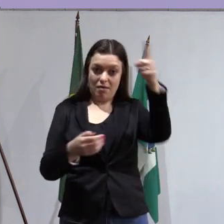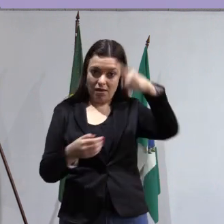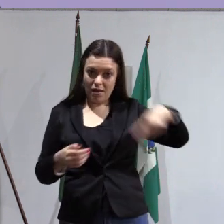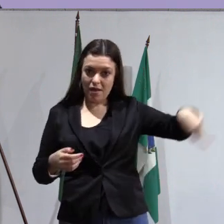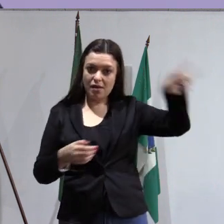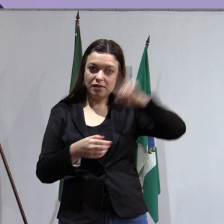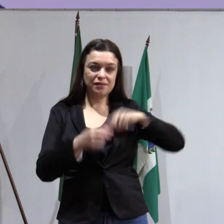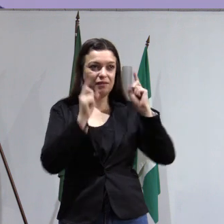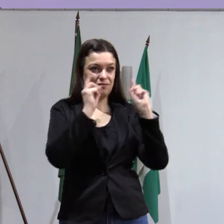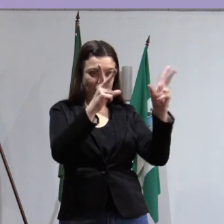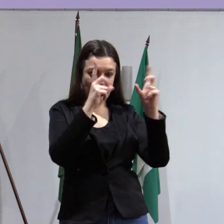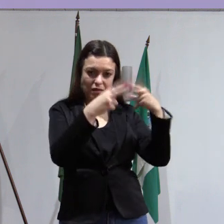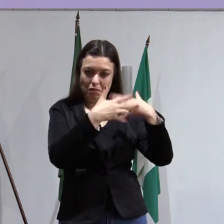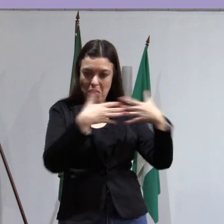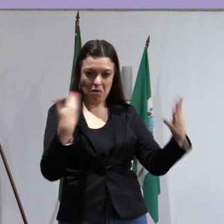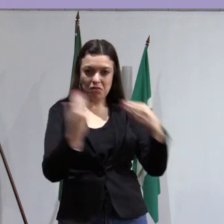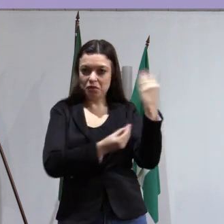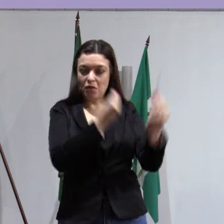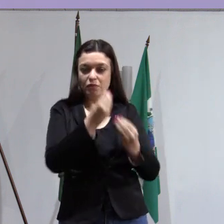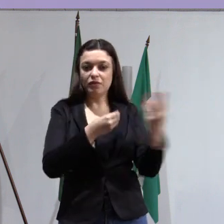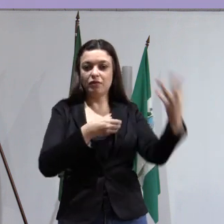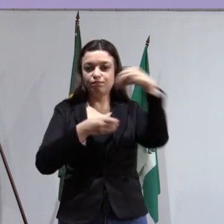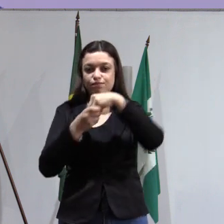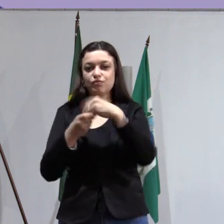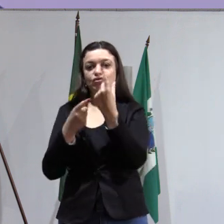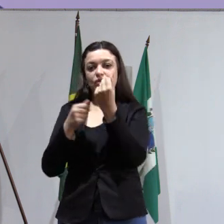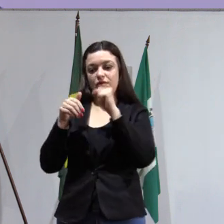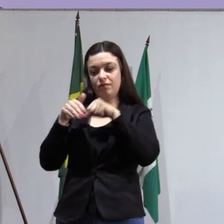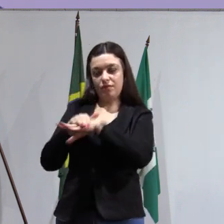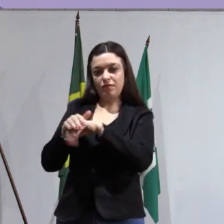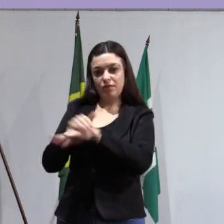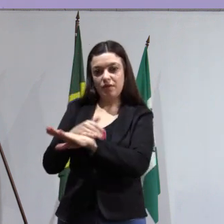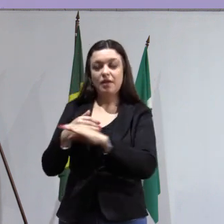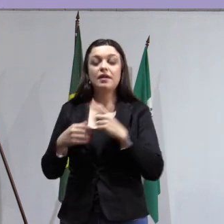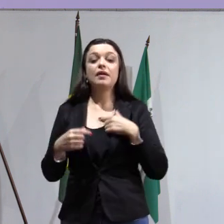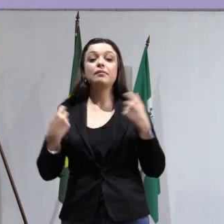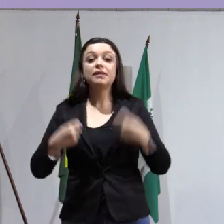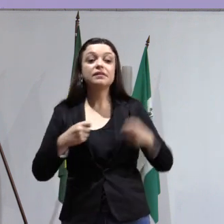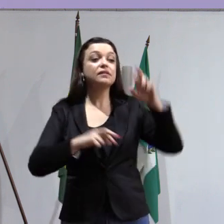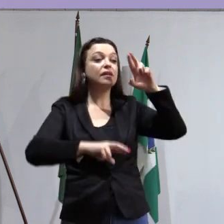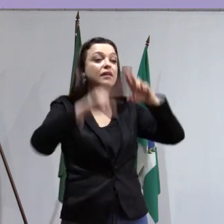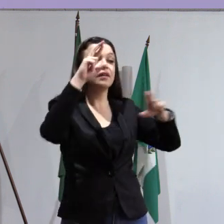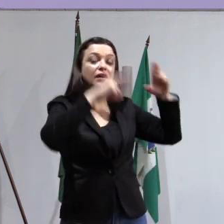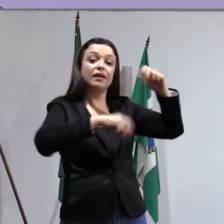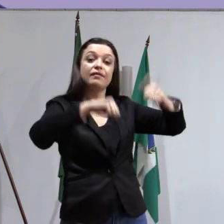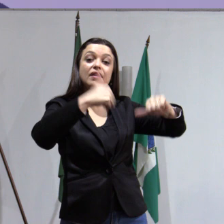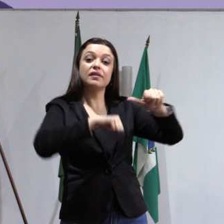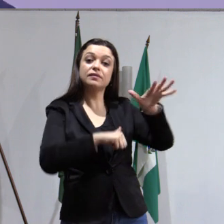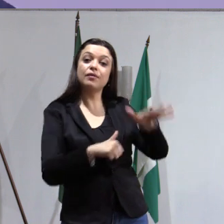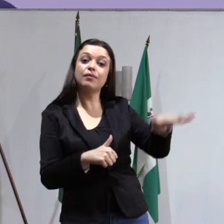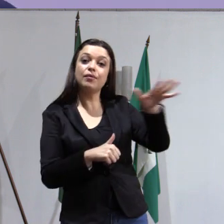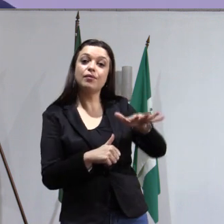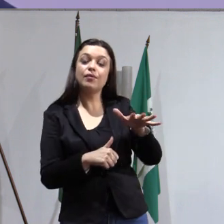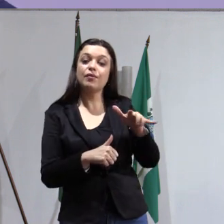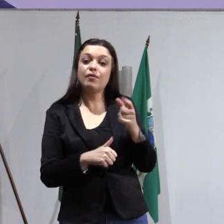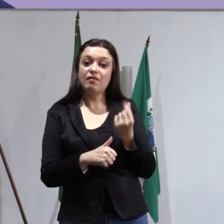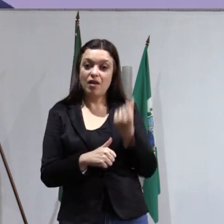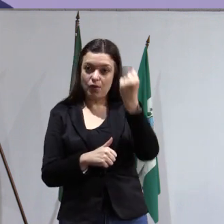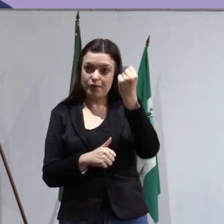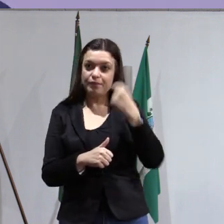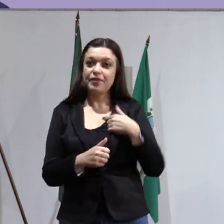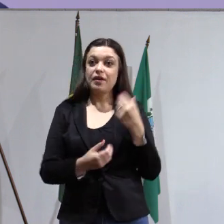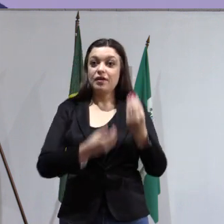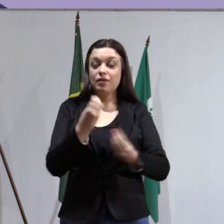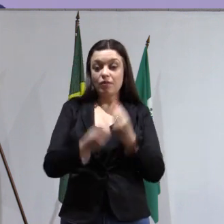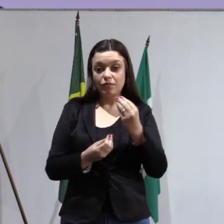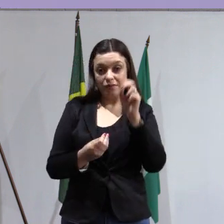e esses imóveis, para constituir um fundo, eles precisam passar por um processo que nós chamamos de valuation, de avaliação de ativos. Então, só depois disso que a gente vai saber